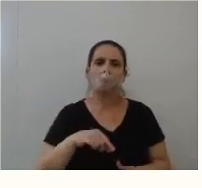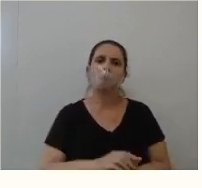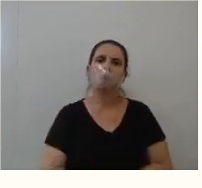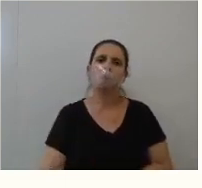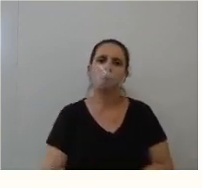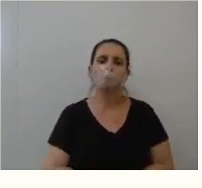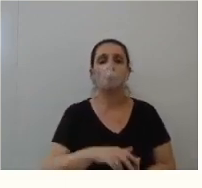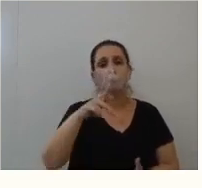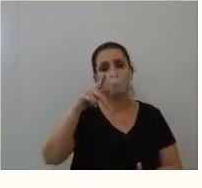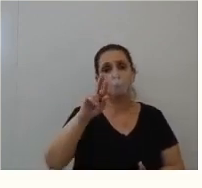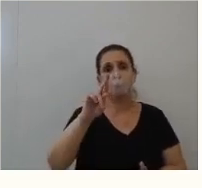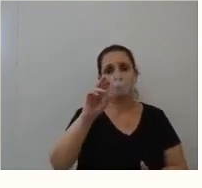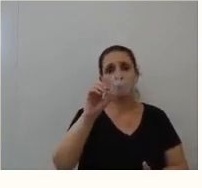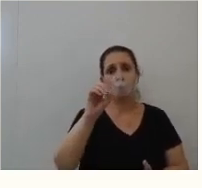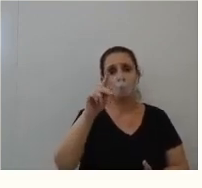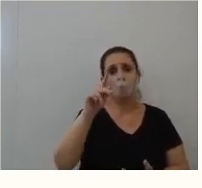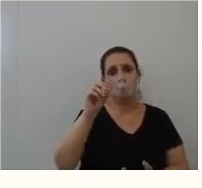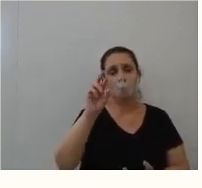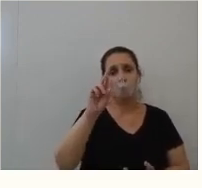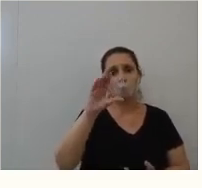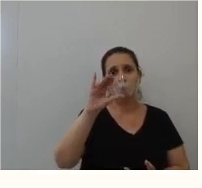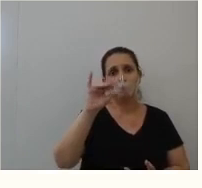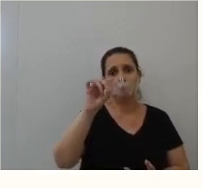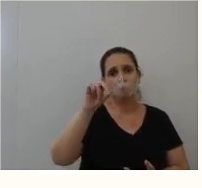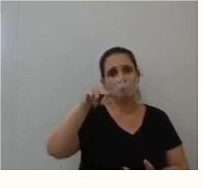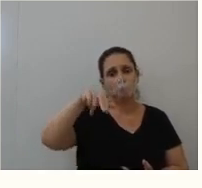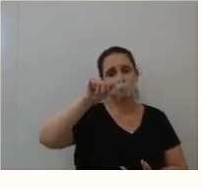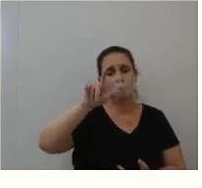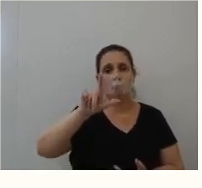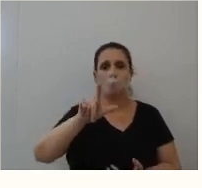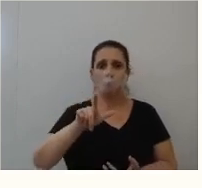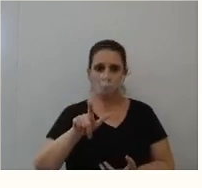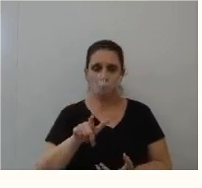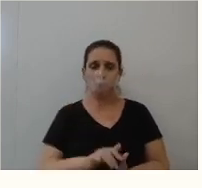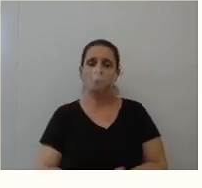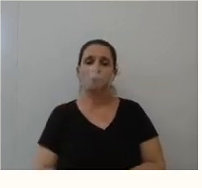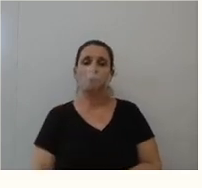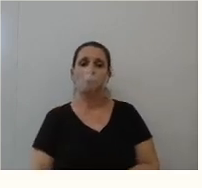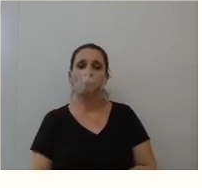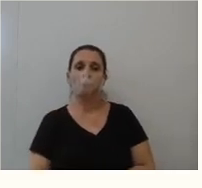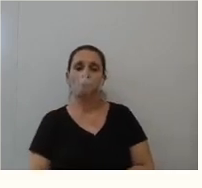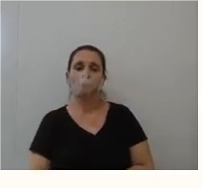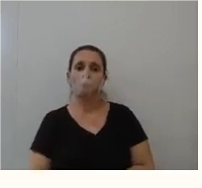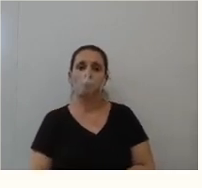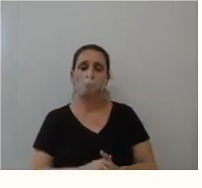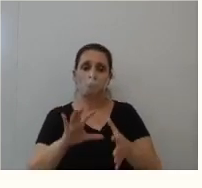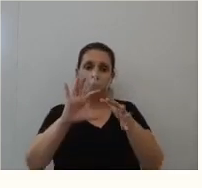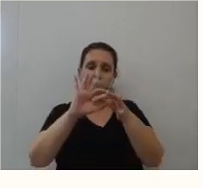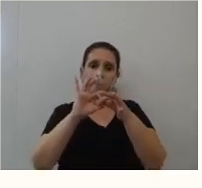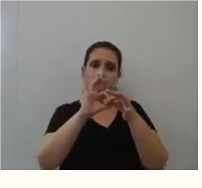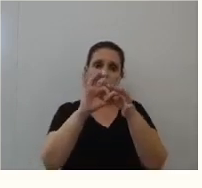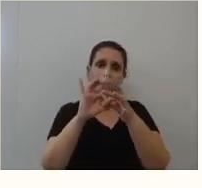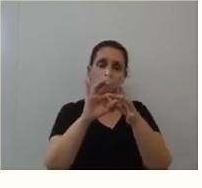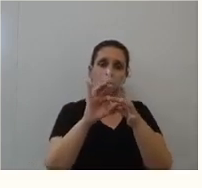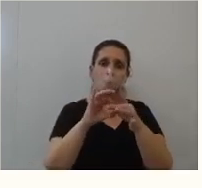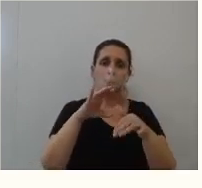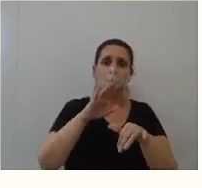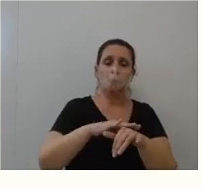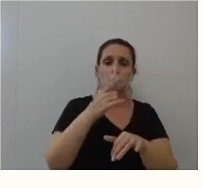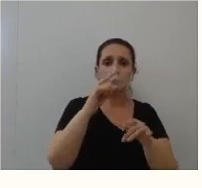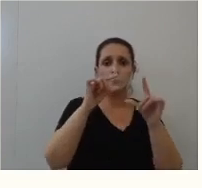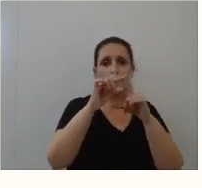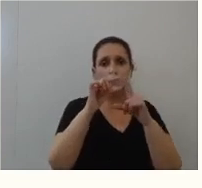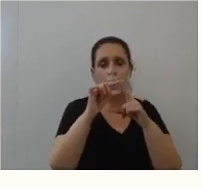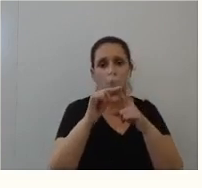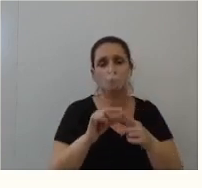quê? Proporcional. Locução conjuntiva proporcional. É a união de mais de uma